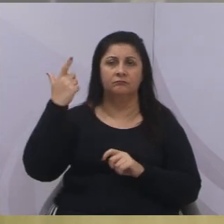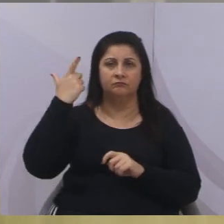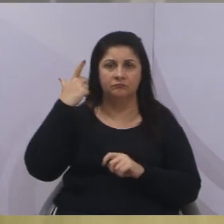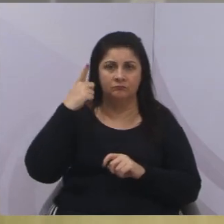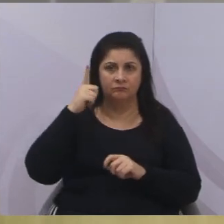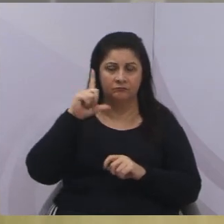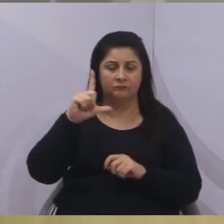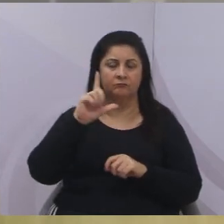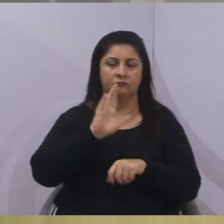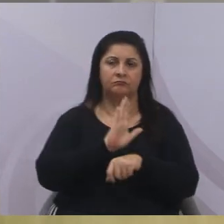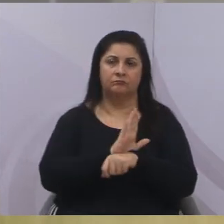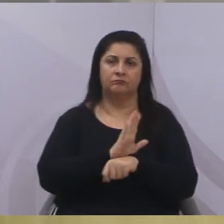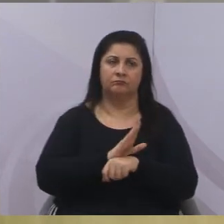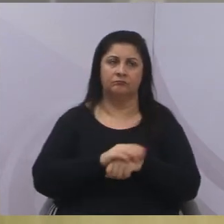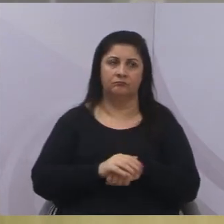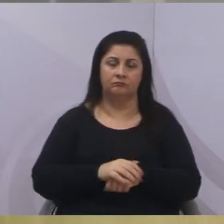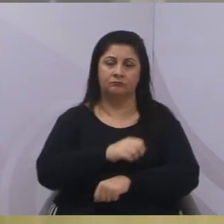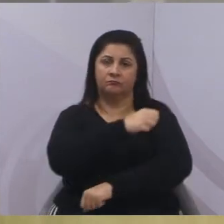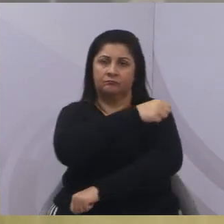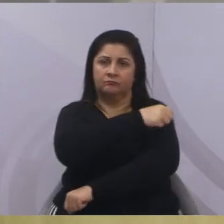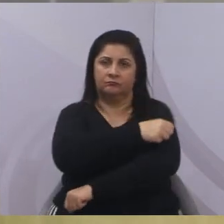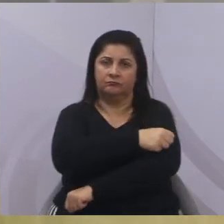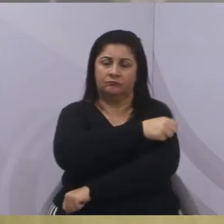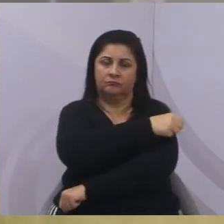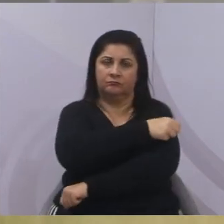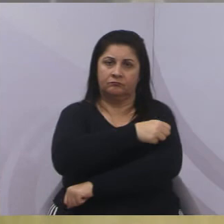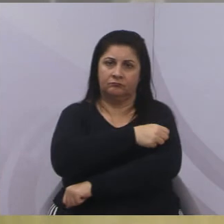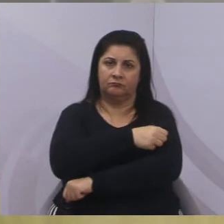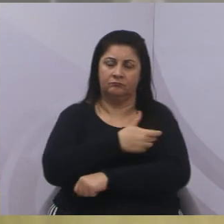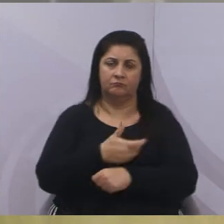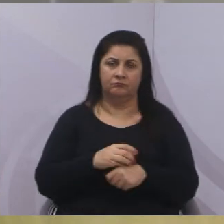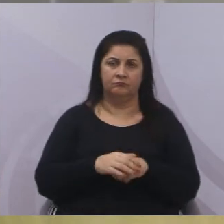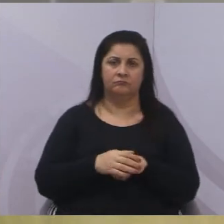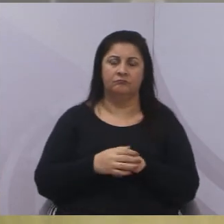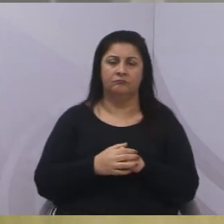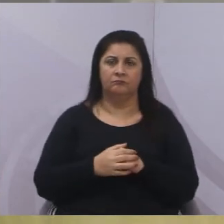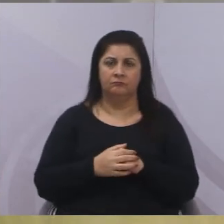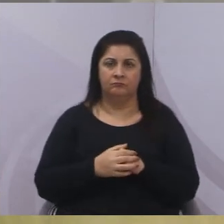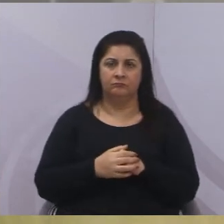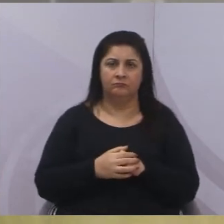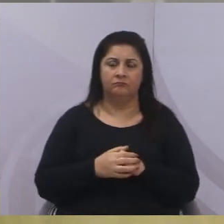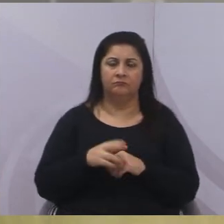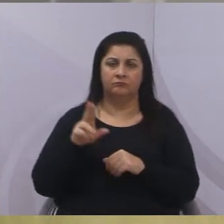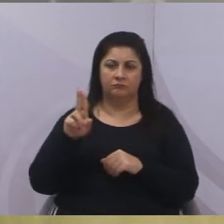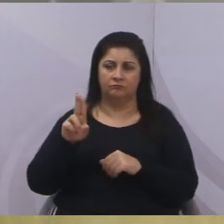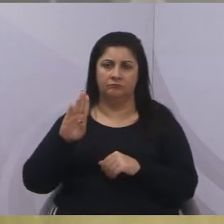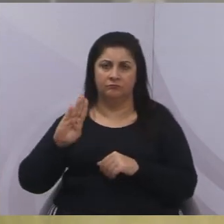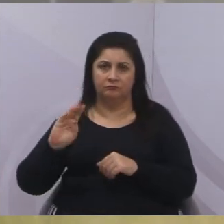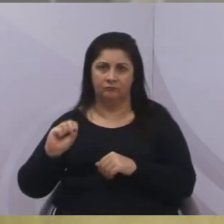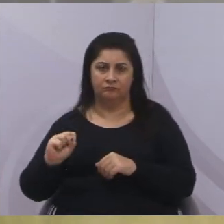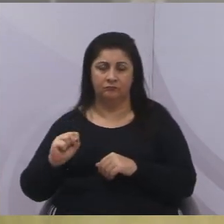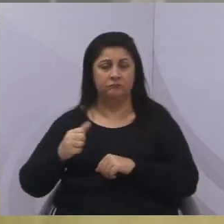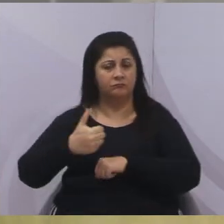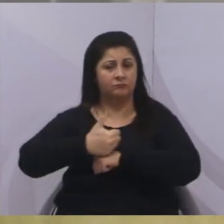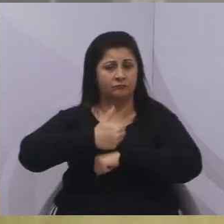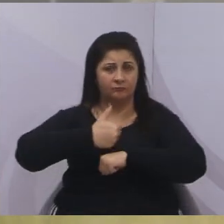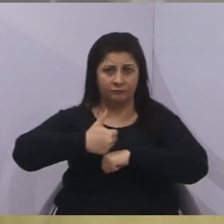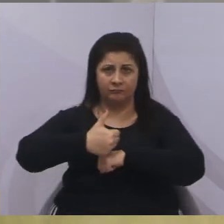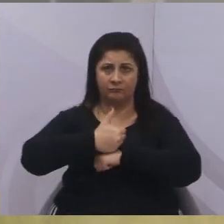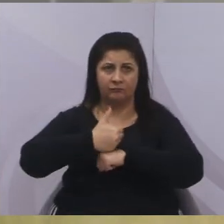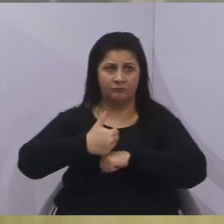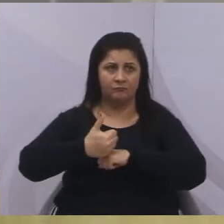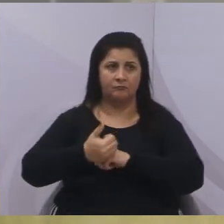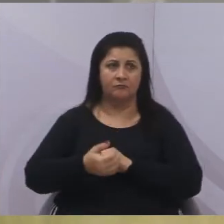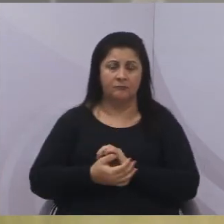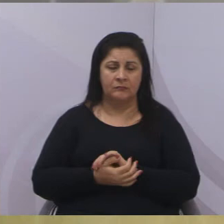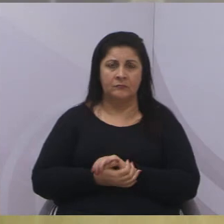atendimento. Então, o enfermeiro, né, a enfermeira do território é um profissional